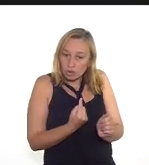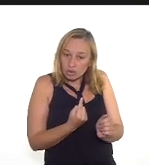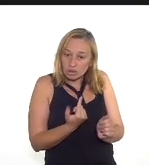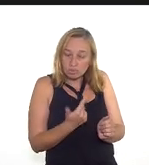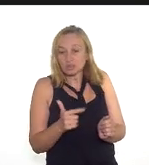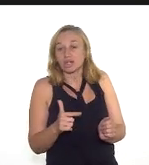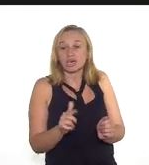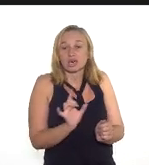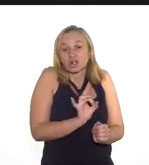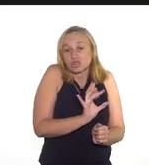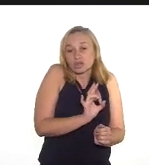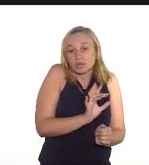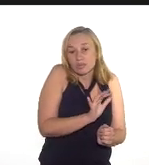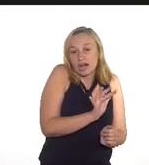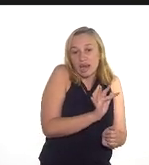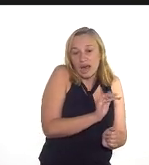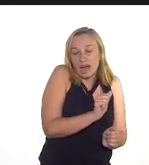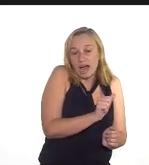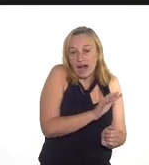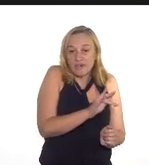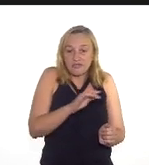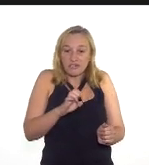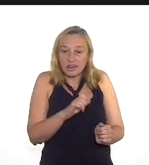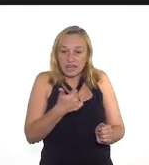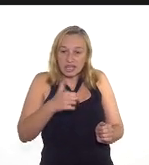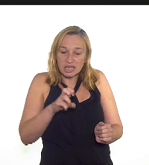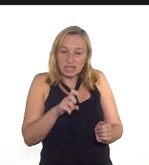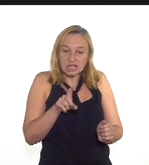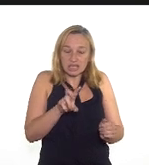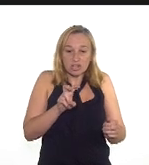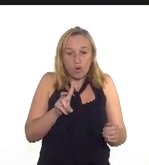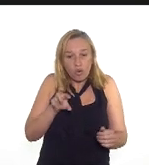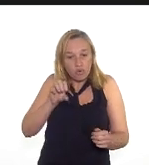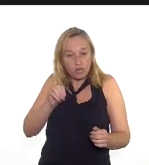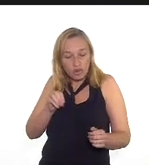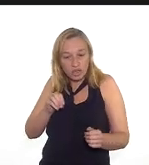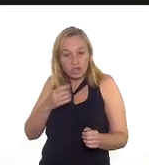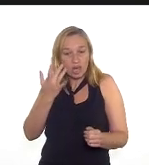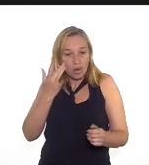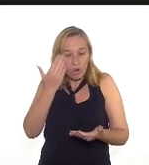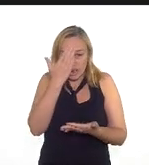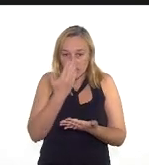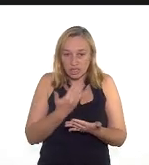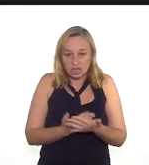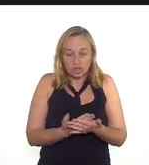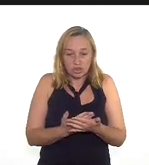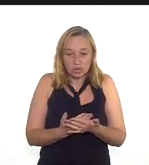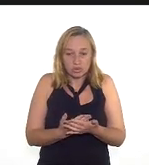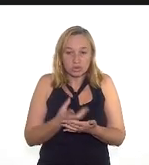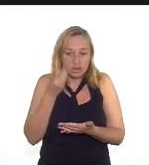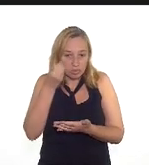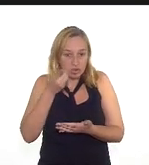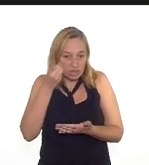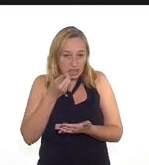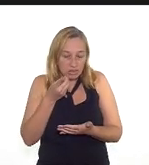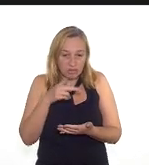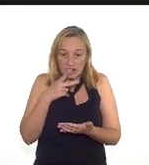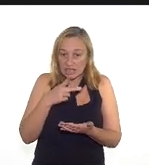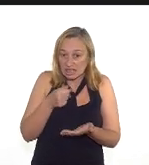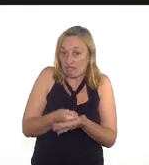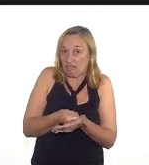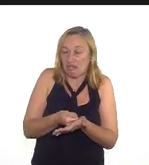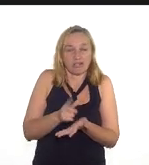faz somente pela AF15, mas essa previsão em convênio, eu creio, estou dando aqui só um rito, tá, senhores deputados, não quer dizer que tem que ser assim, é